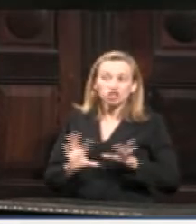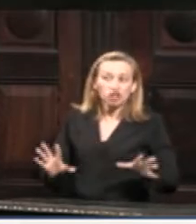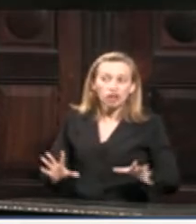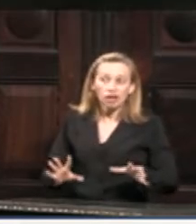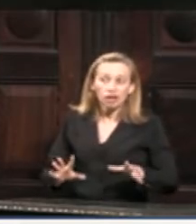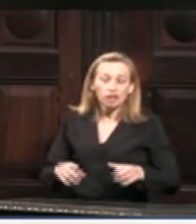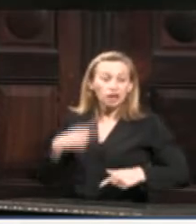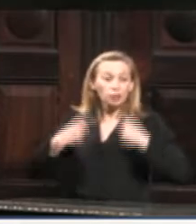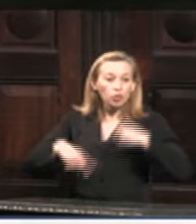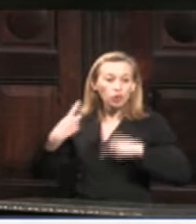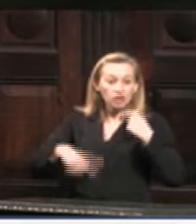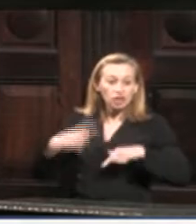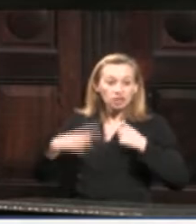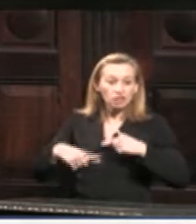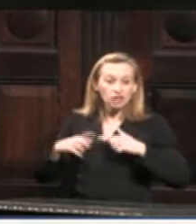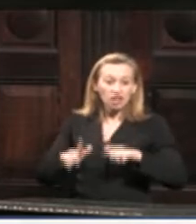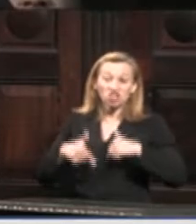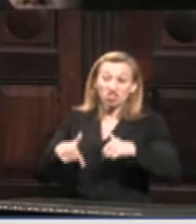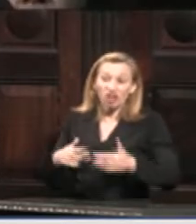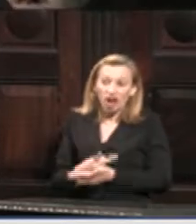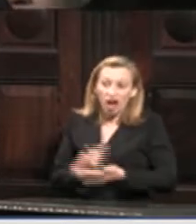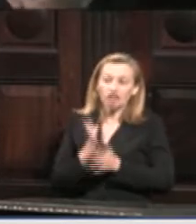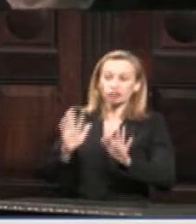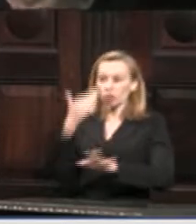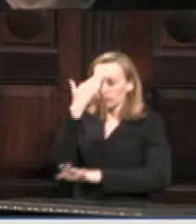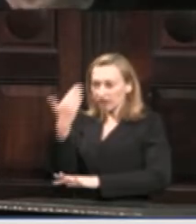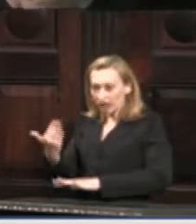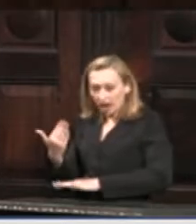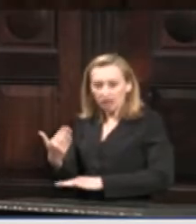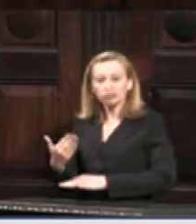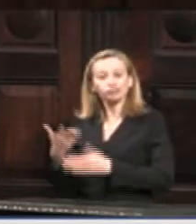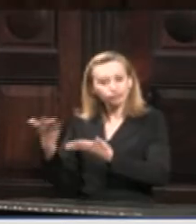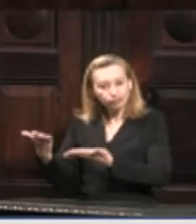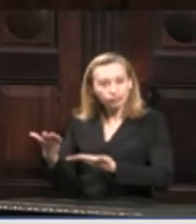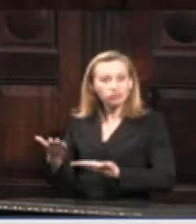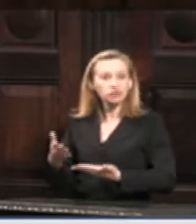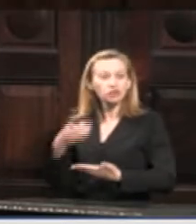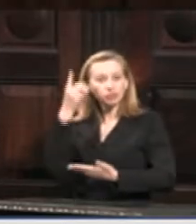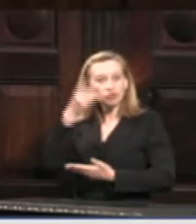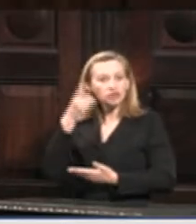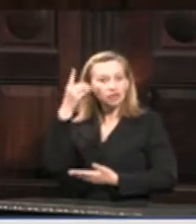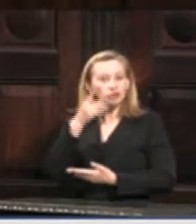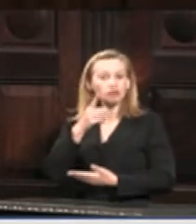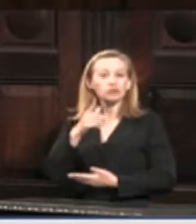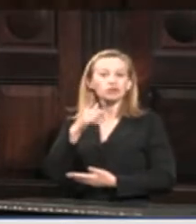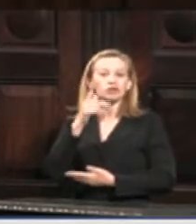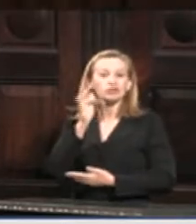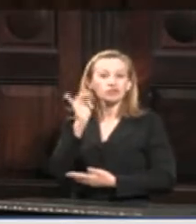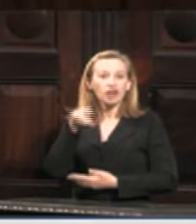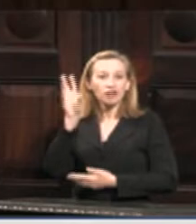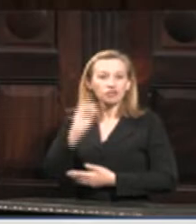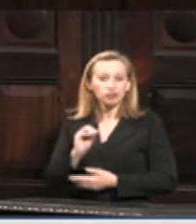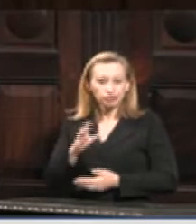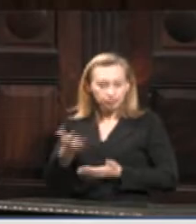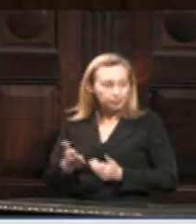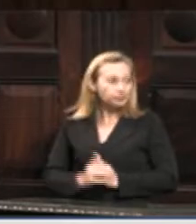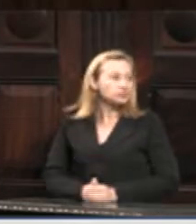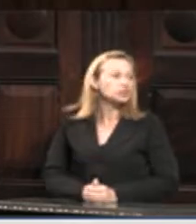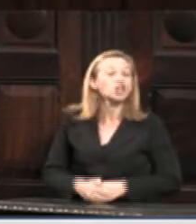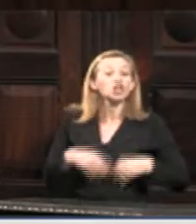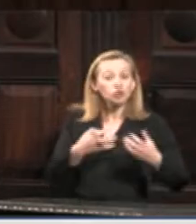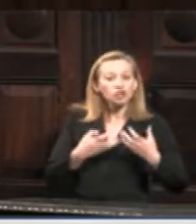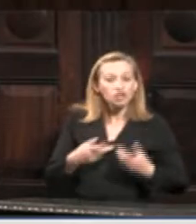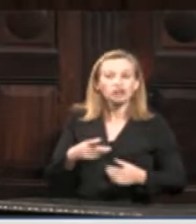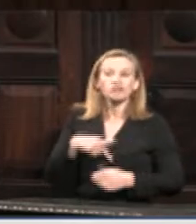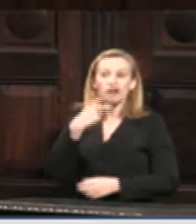seja apequenada nessa casa. Muito obrigado pelo aparte, nobre deputado Flávio Serafino. Eu queria